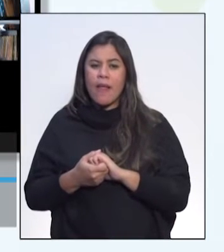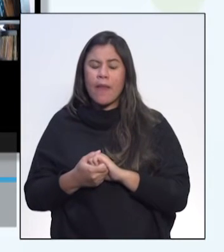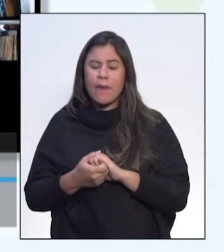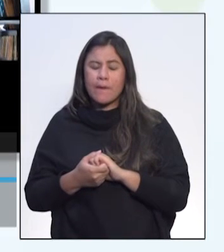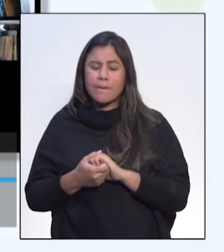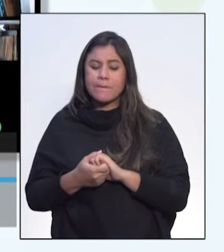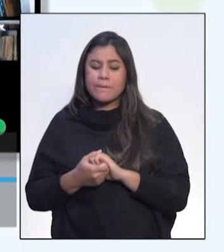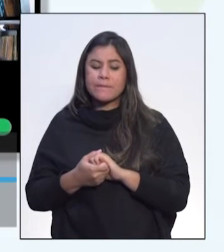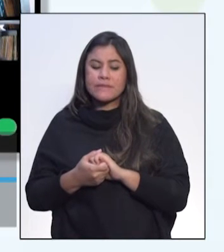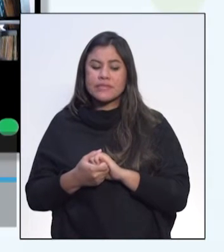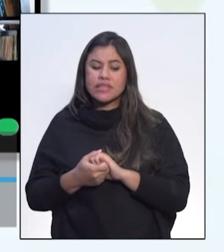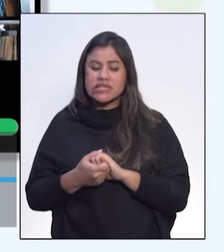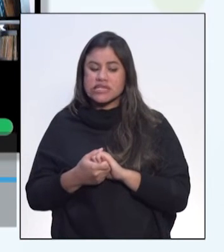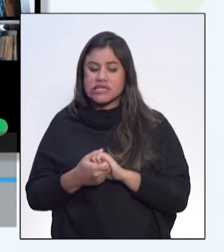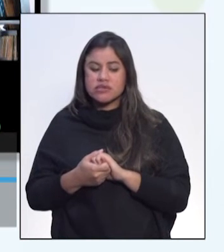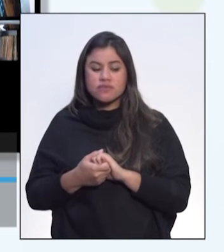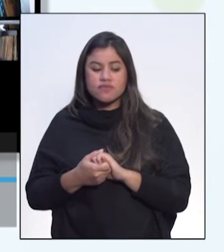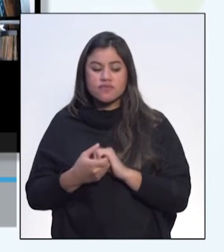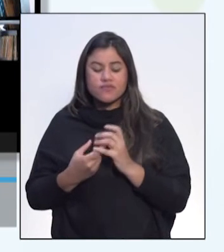e